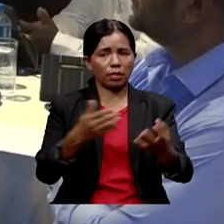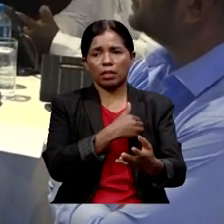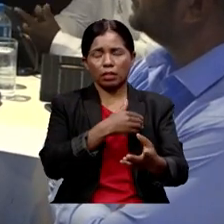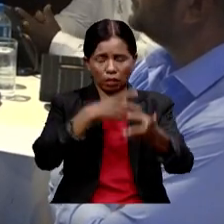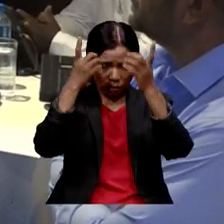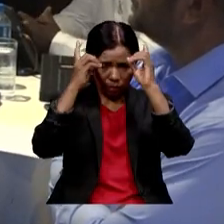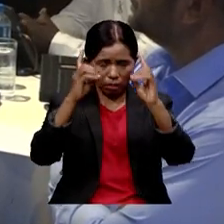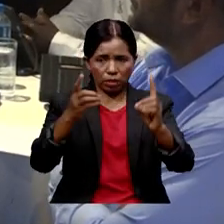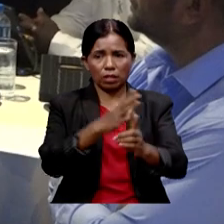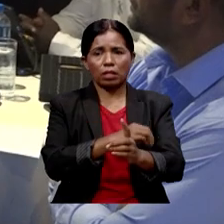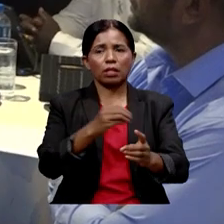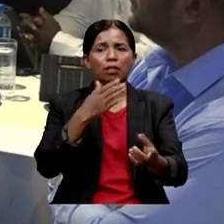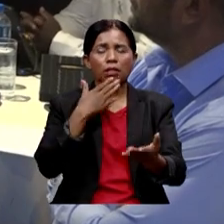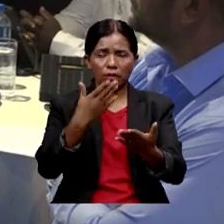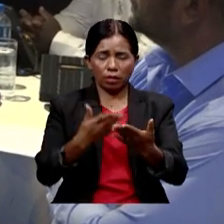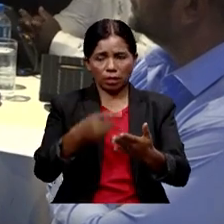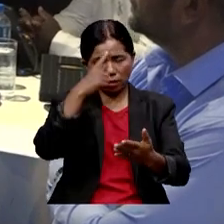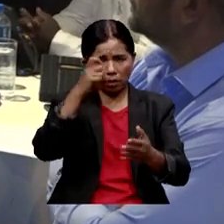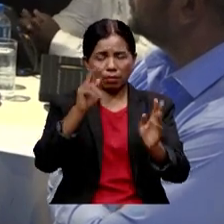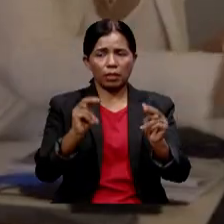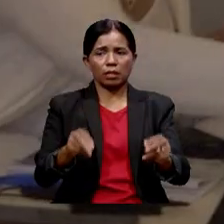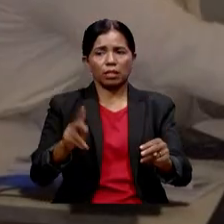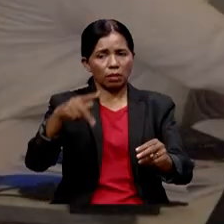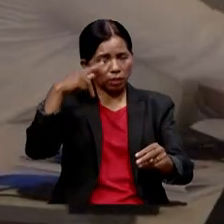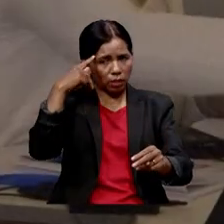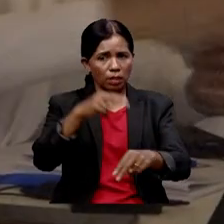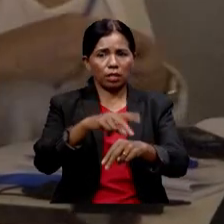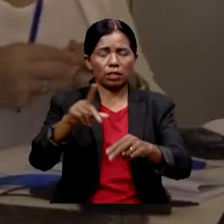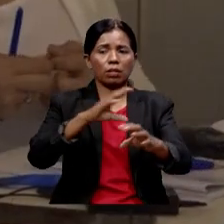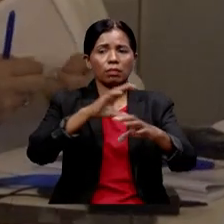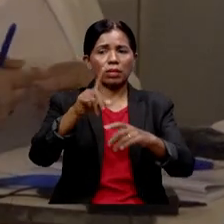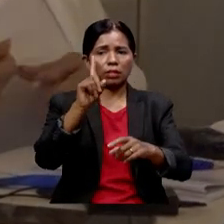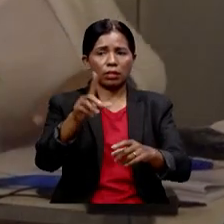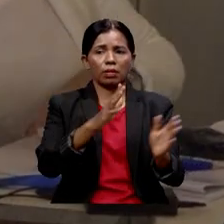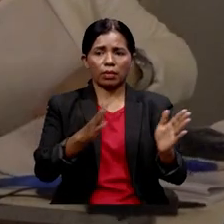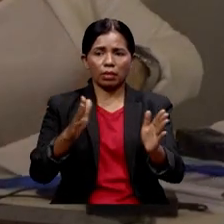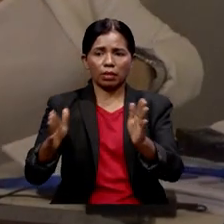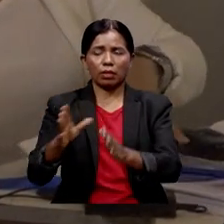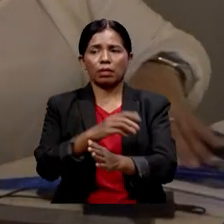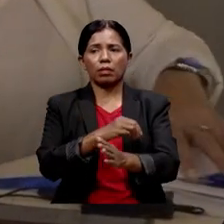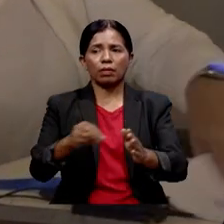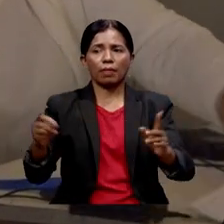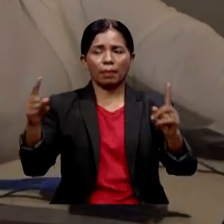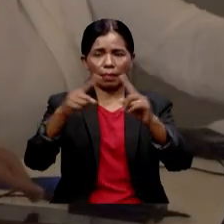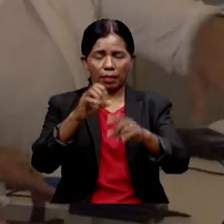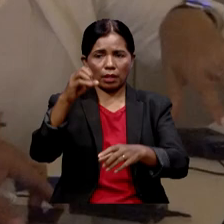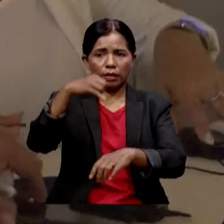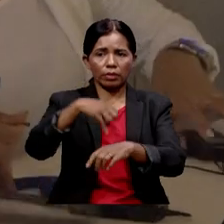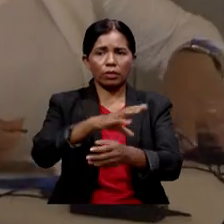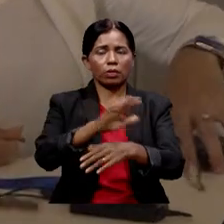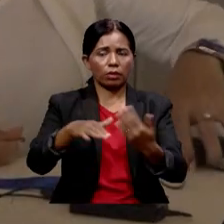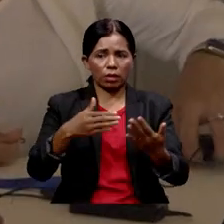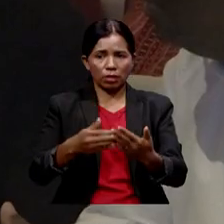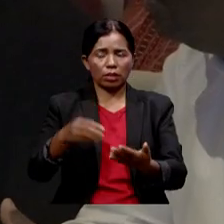define produto, se não é de qualidade, também é precisa de política nacional comércio, ou de preparar recursos humanos, para investidor, se não